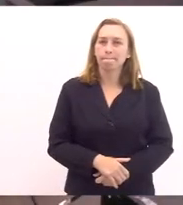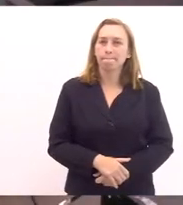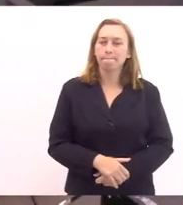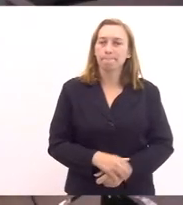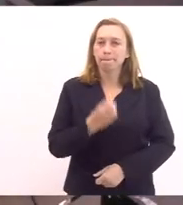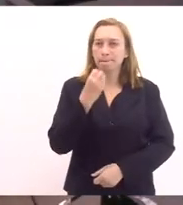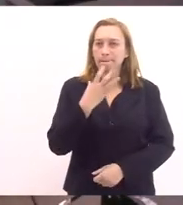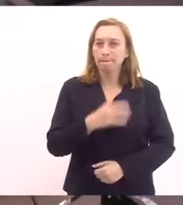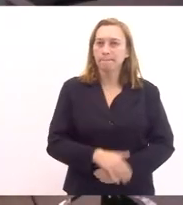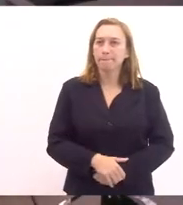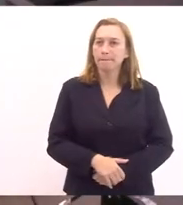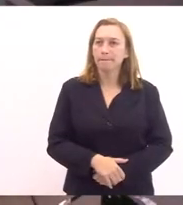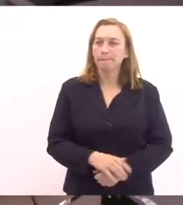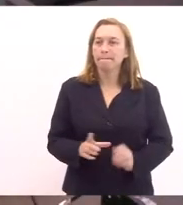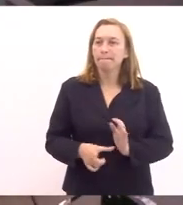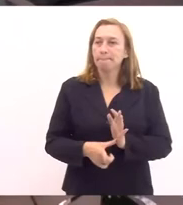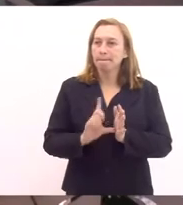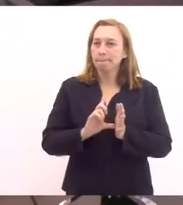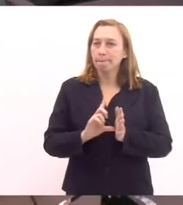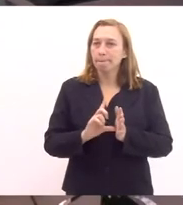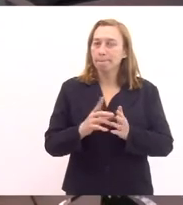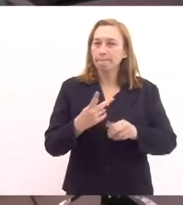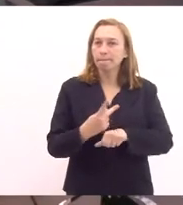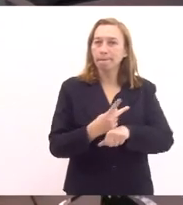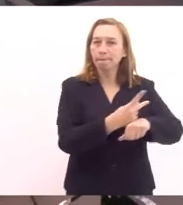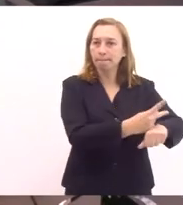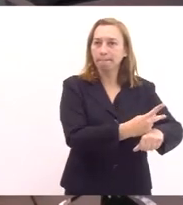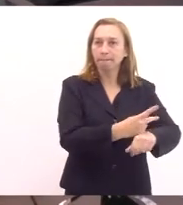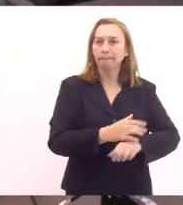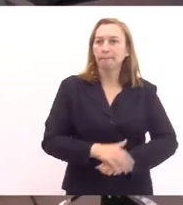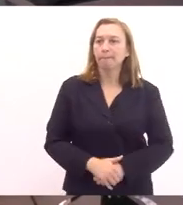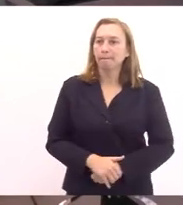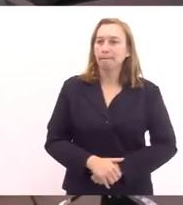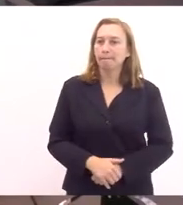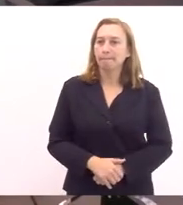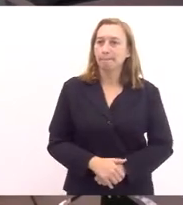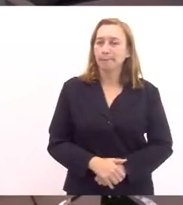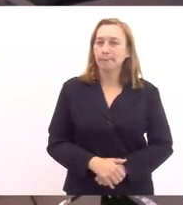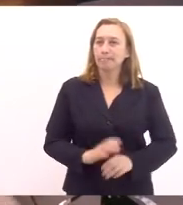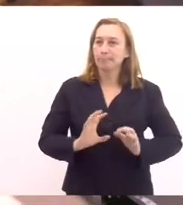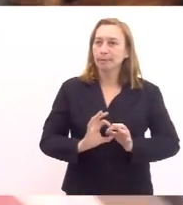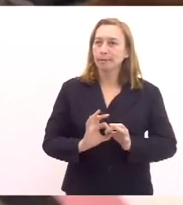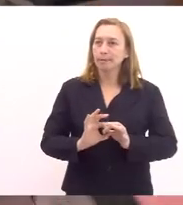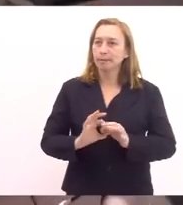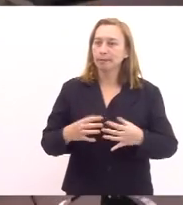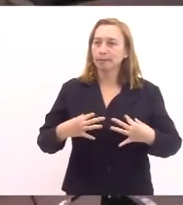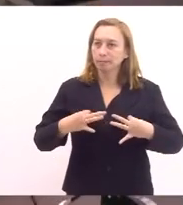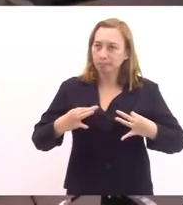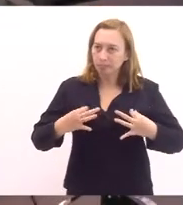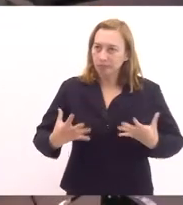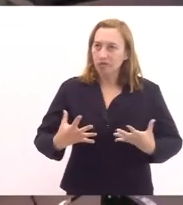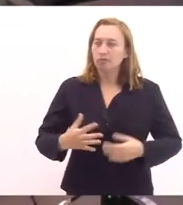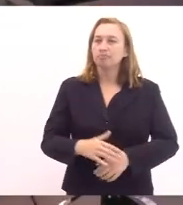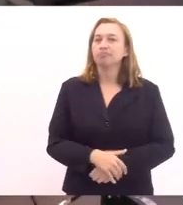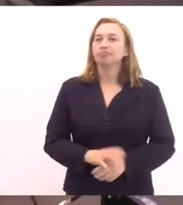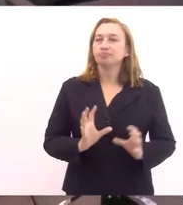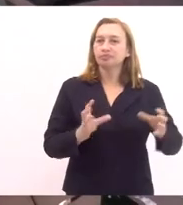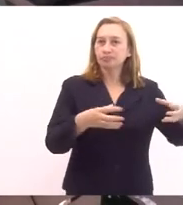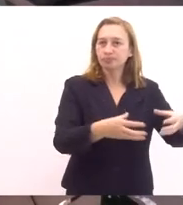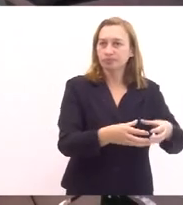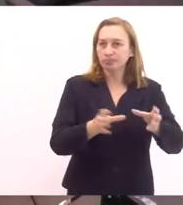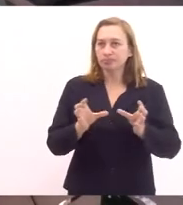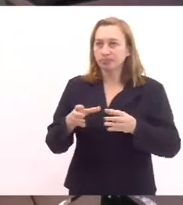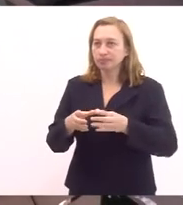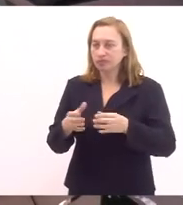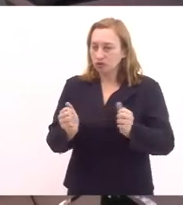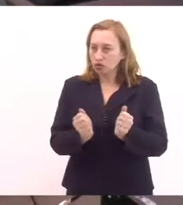Tá bom então eu antes da entrega dos prémios eu coloco à disposição das companheiros que